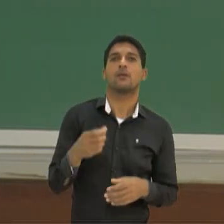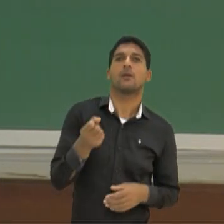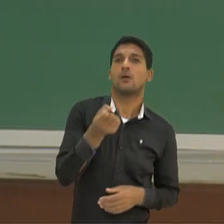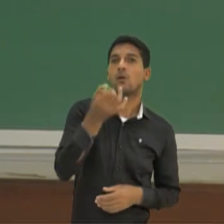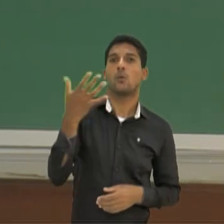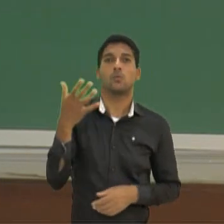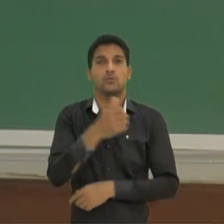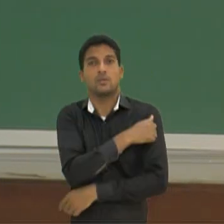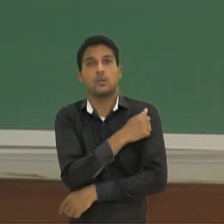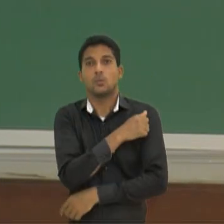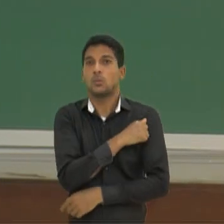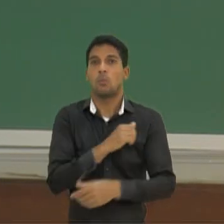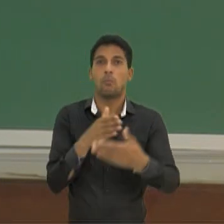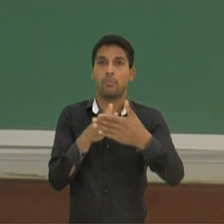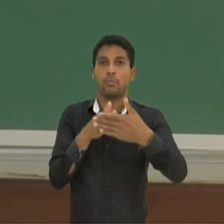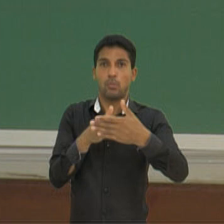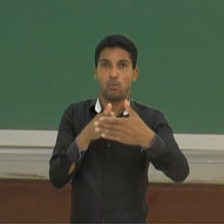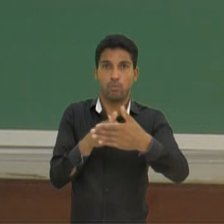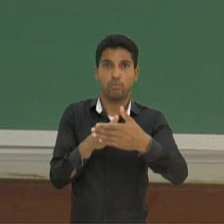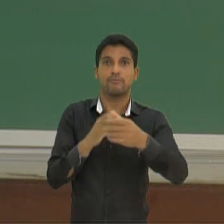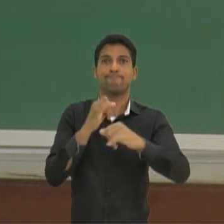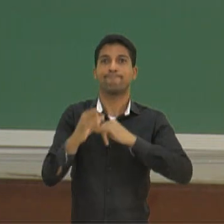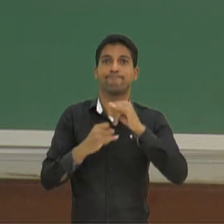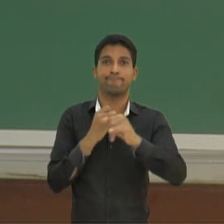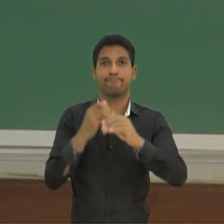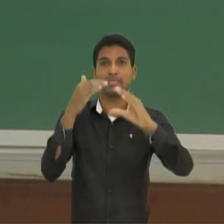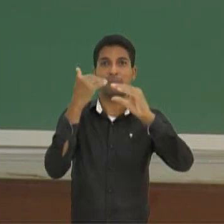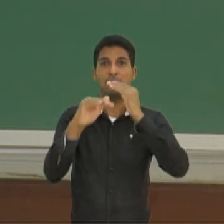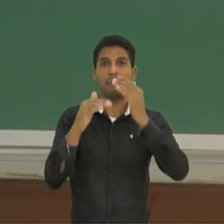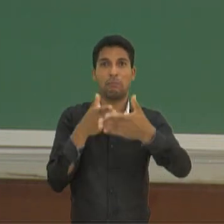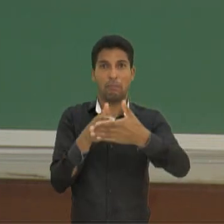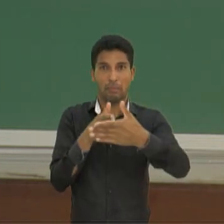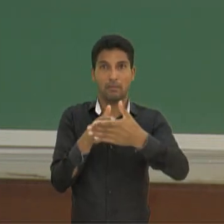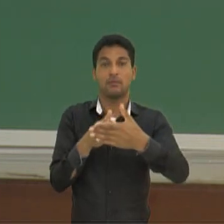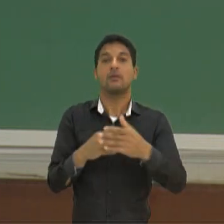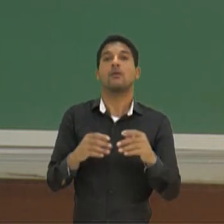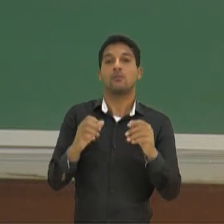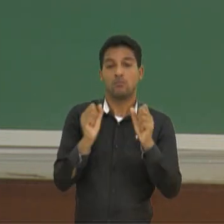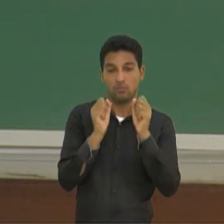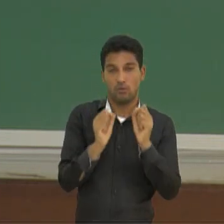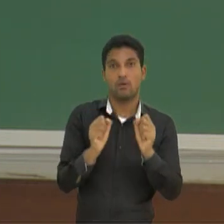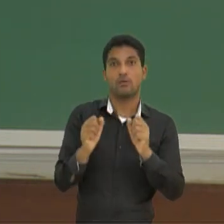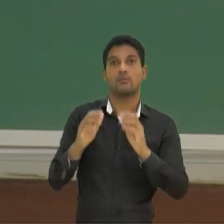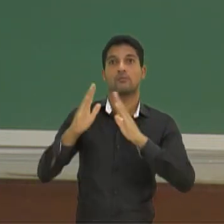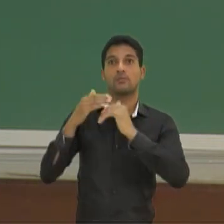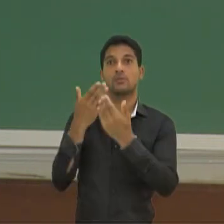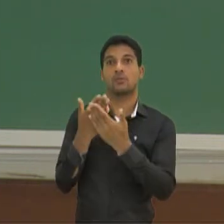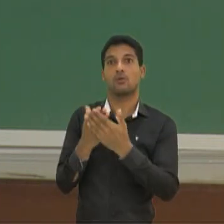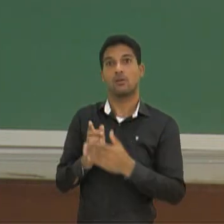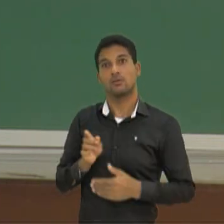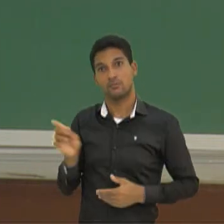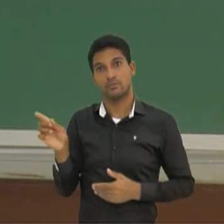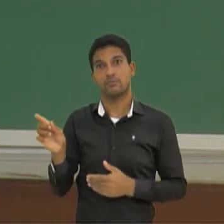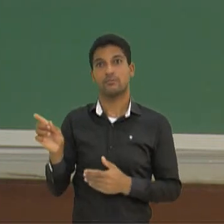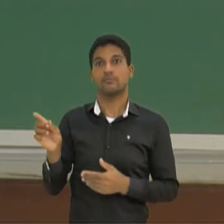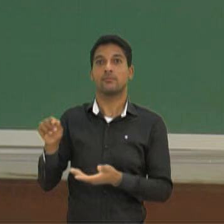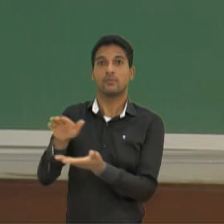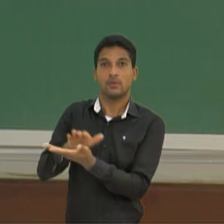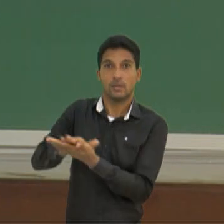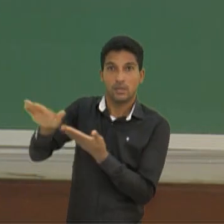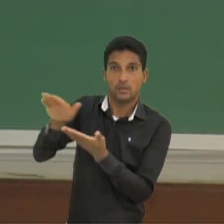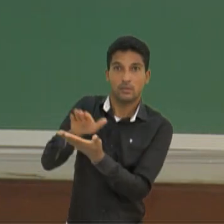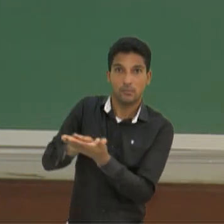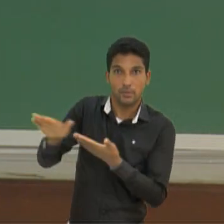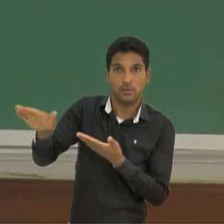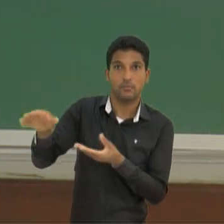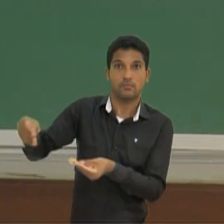aplicativos estão fazendo as atividades por meio do material impresso. Né? O material impresso também constitui um documento, né? Uma comprovação